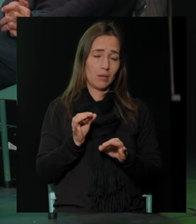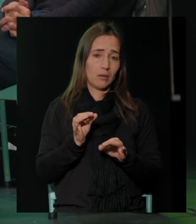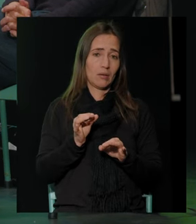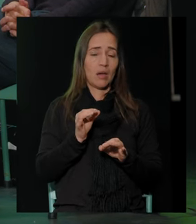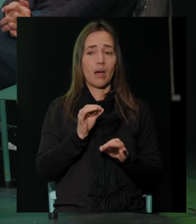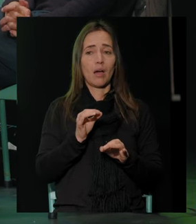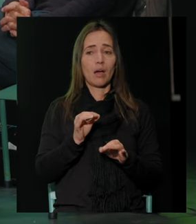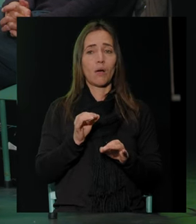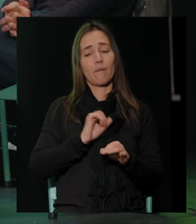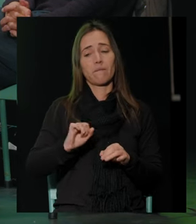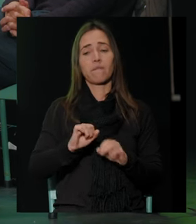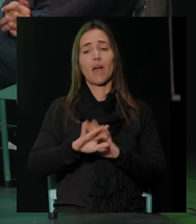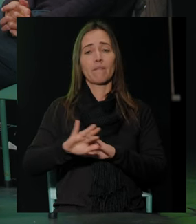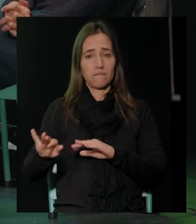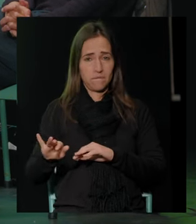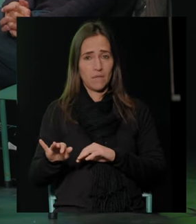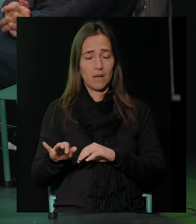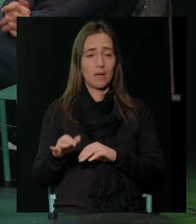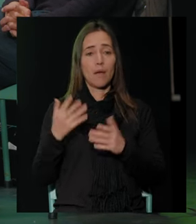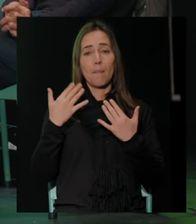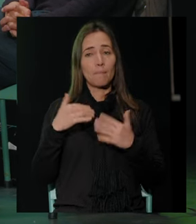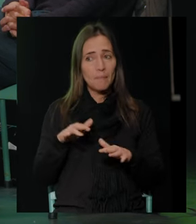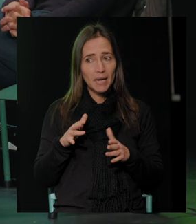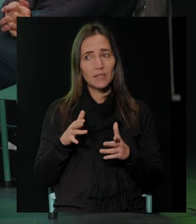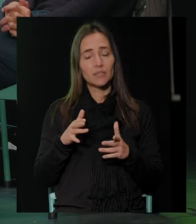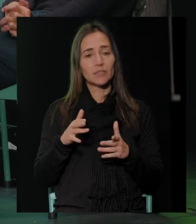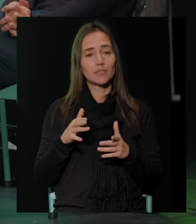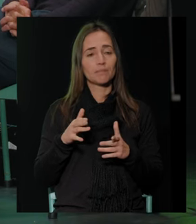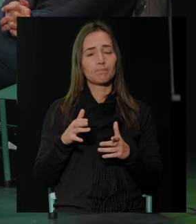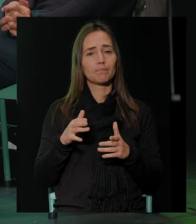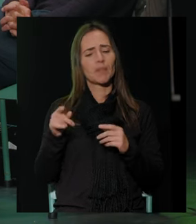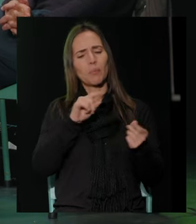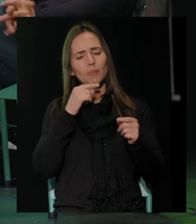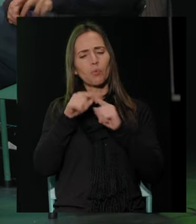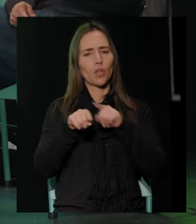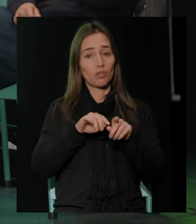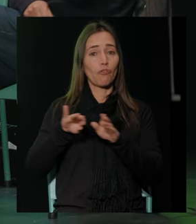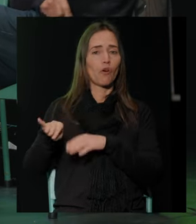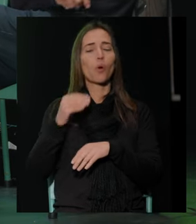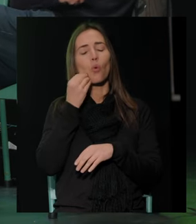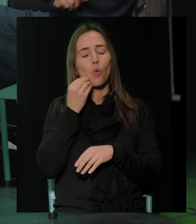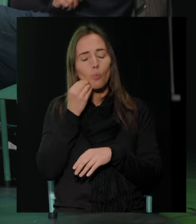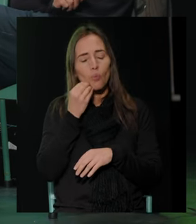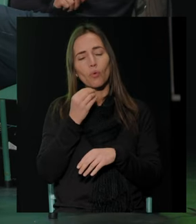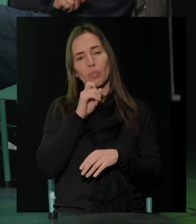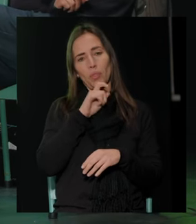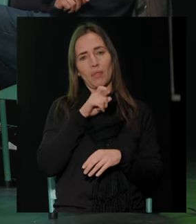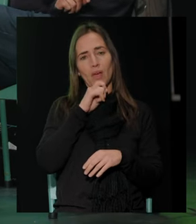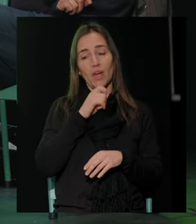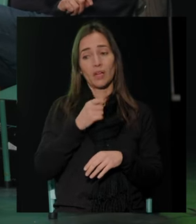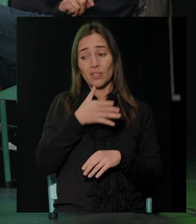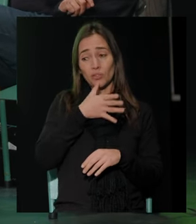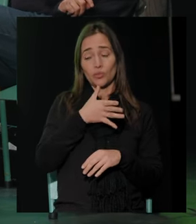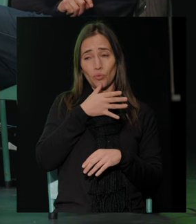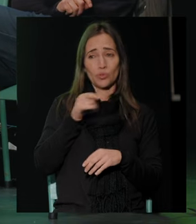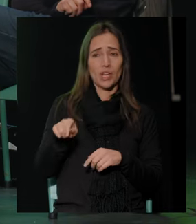à extrema-direita, mas fora até do combate político, como é que se pode contrariar estes discursos que